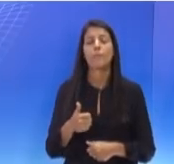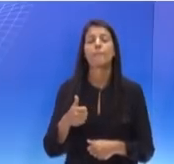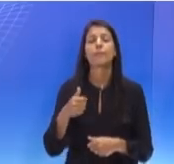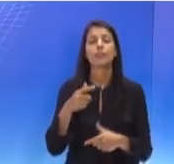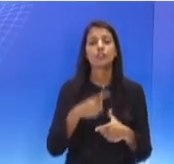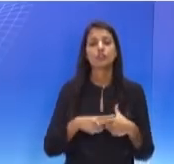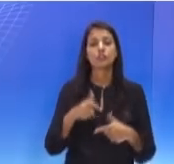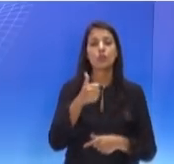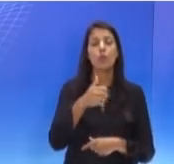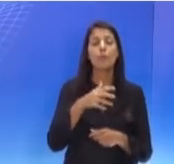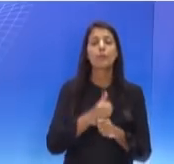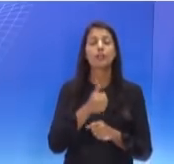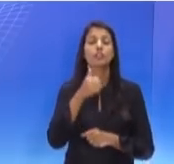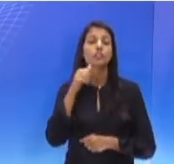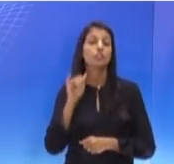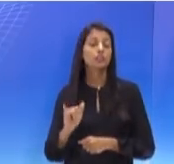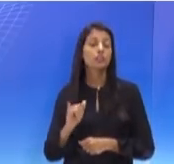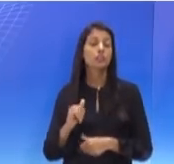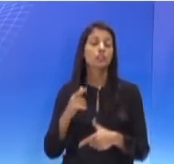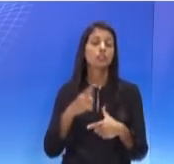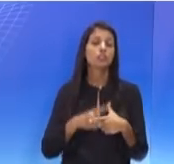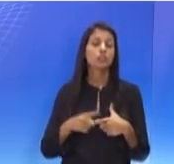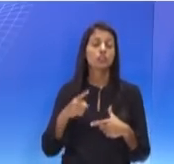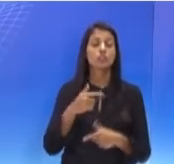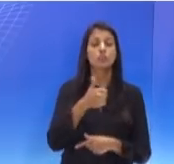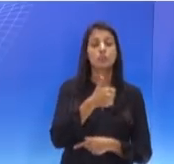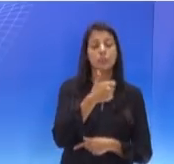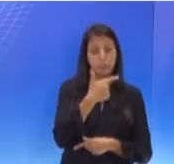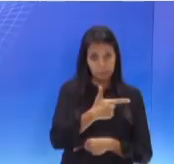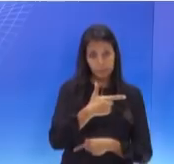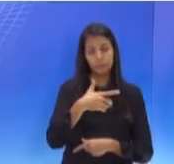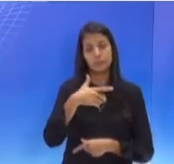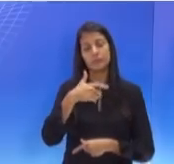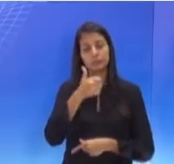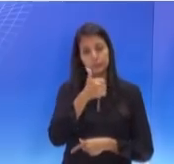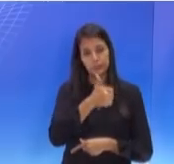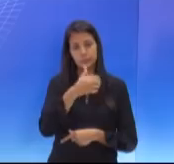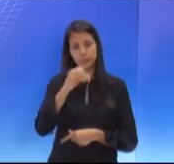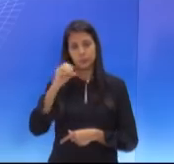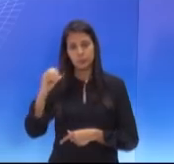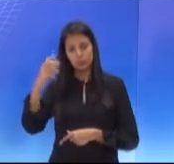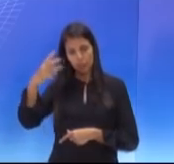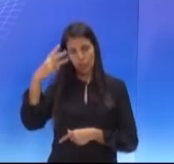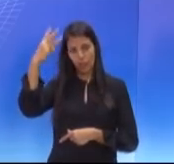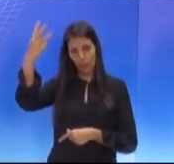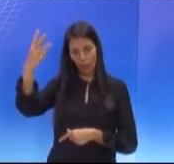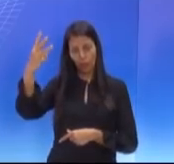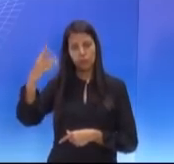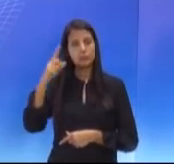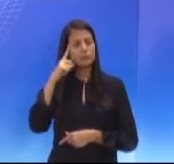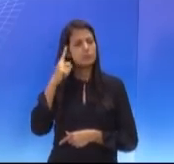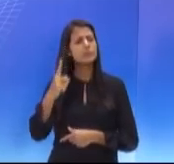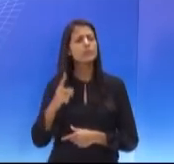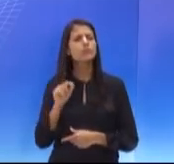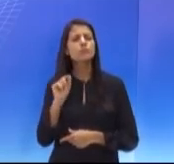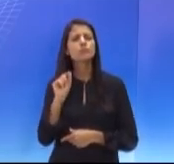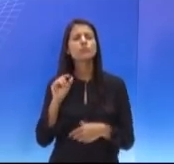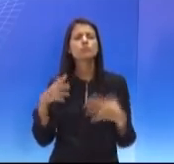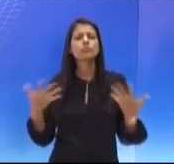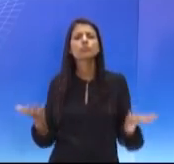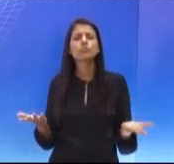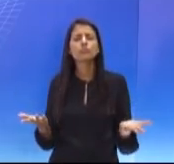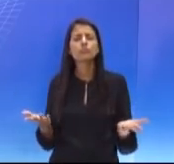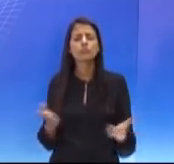I dividido por 100 ao cubo. O que é que a gente tem que prestar atenção